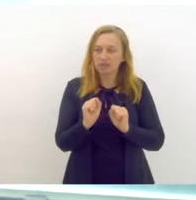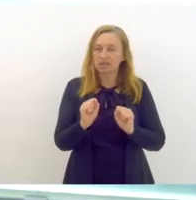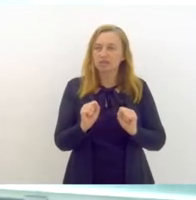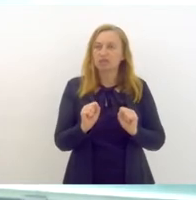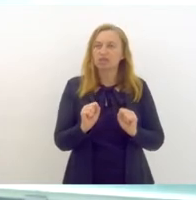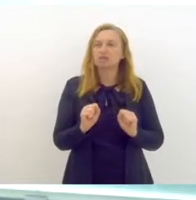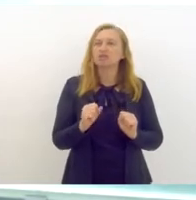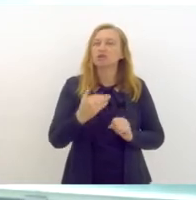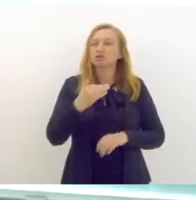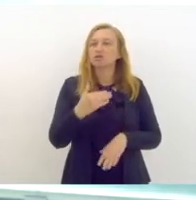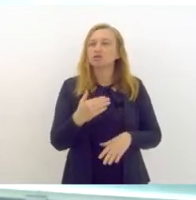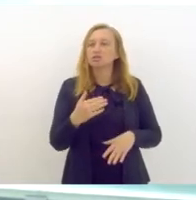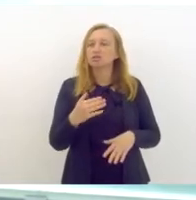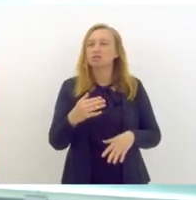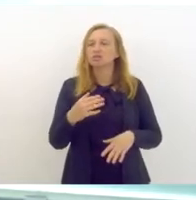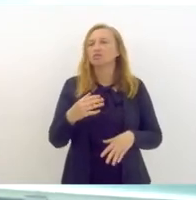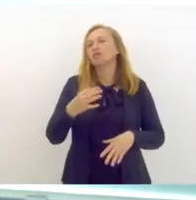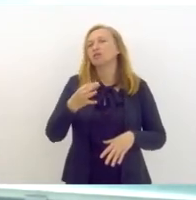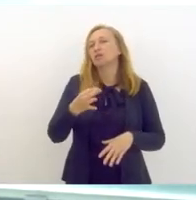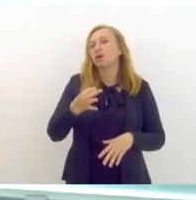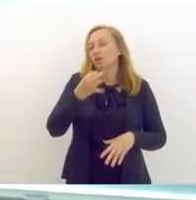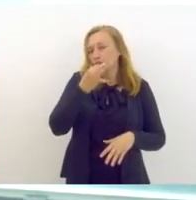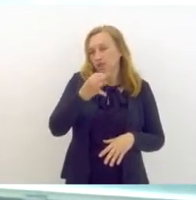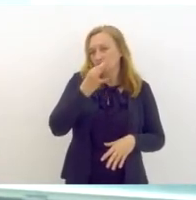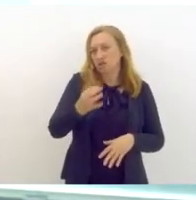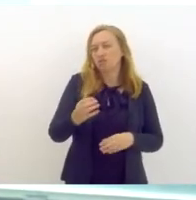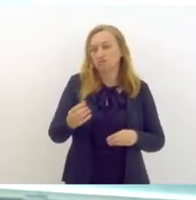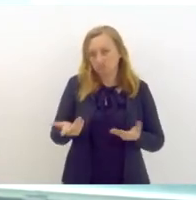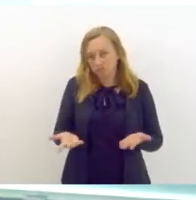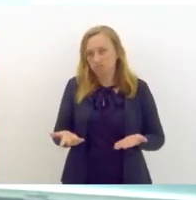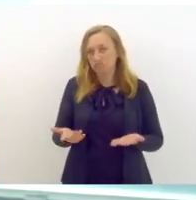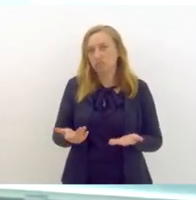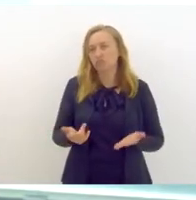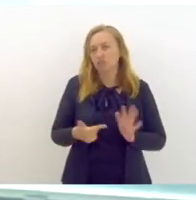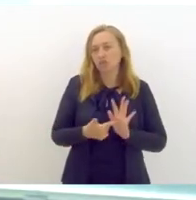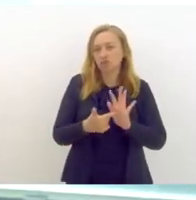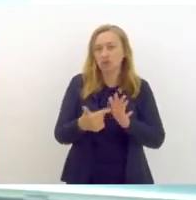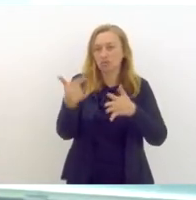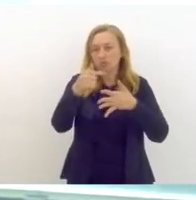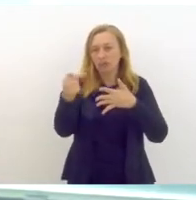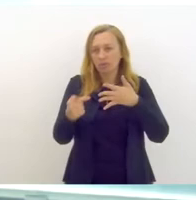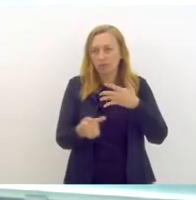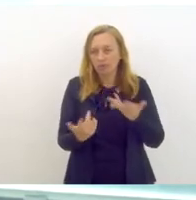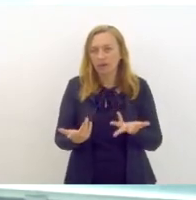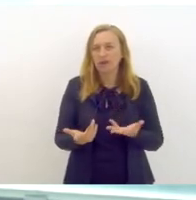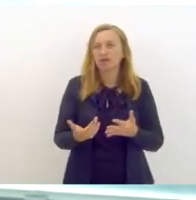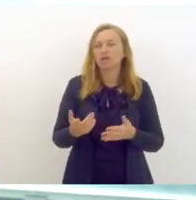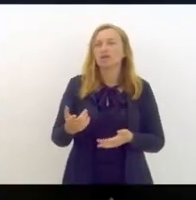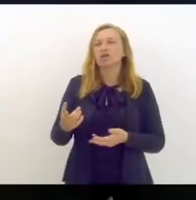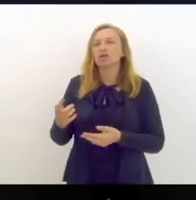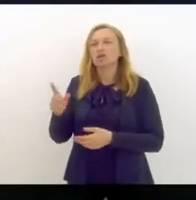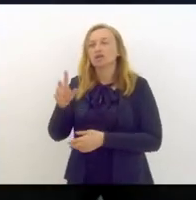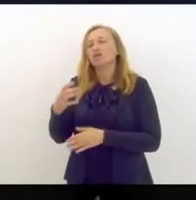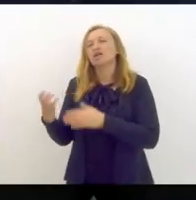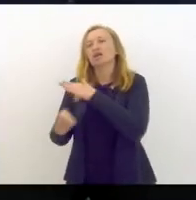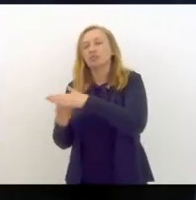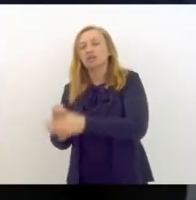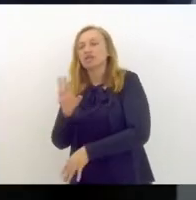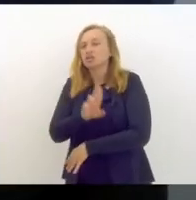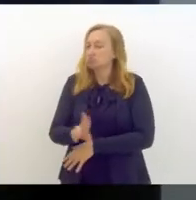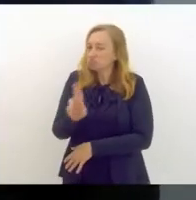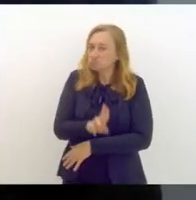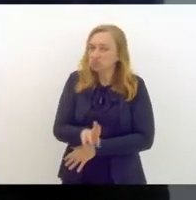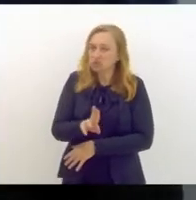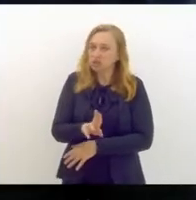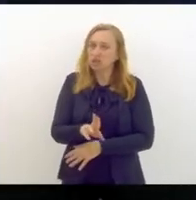gente sugeriu ações compensatórias. Restauração da outra parte que não é utilizada pela empresa, o manejo de alguma